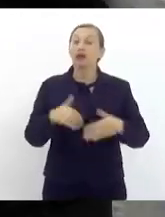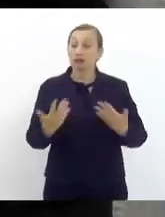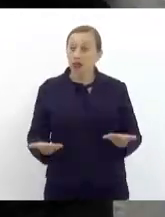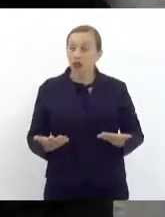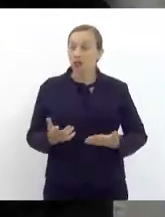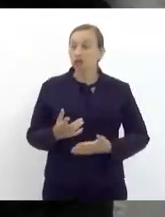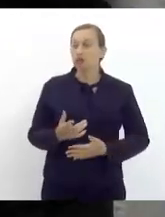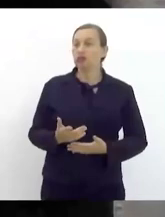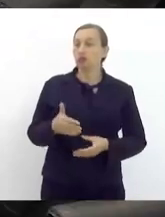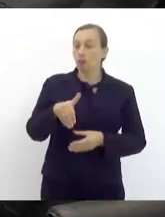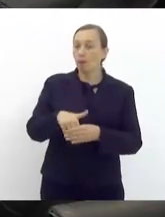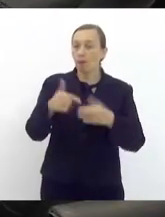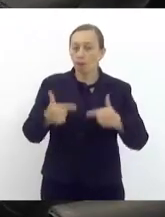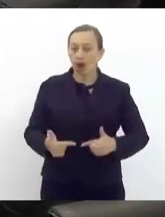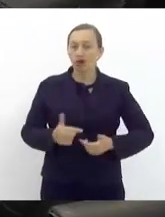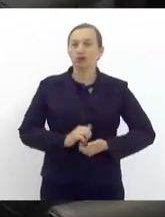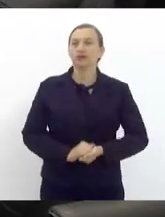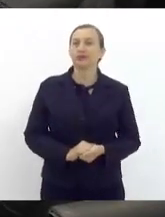se abstém.